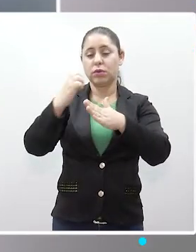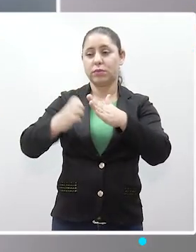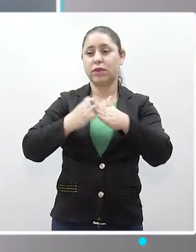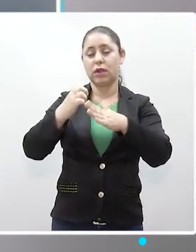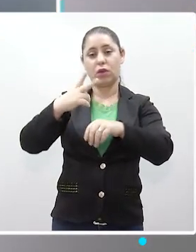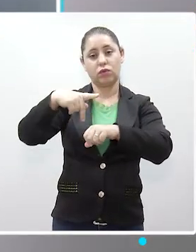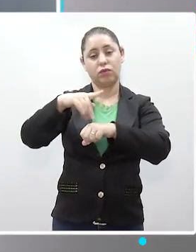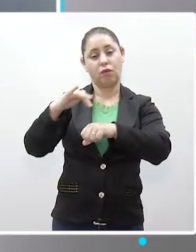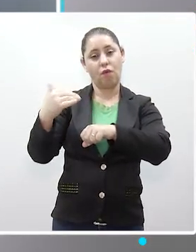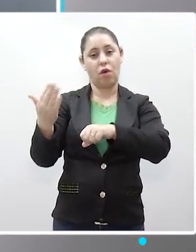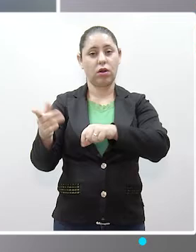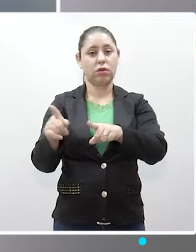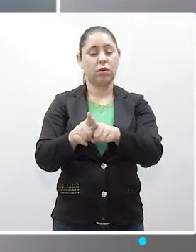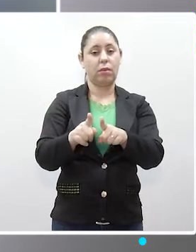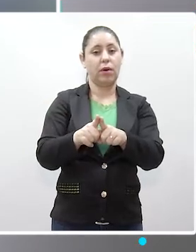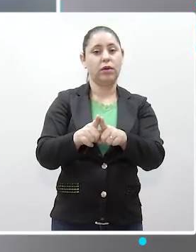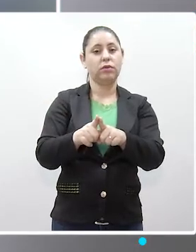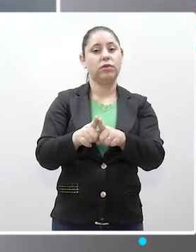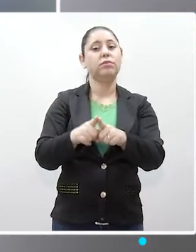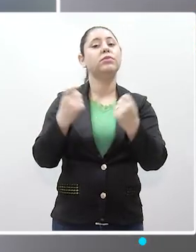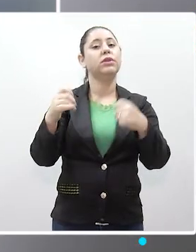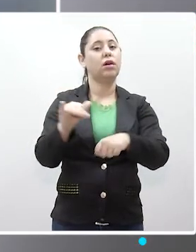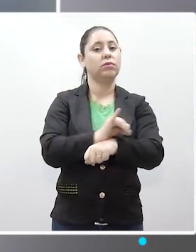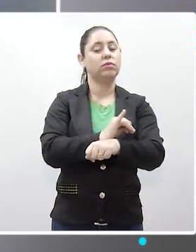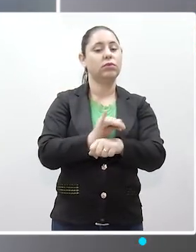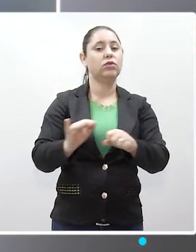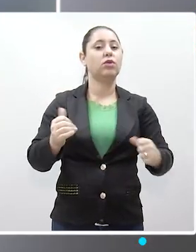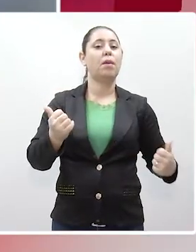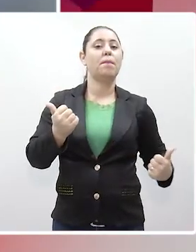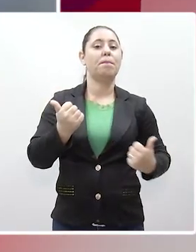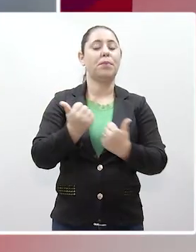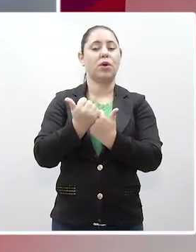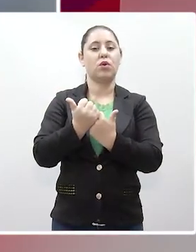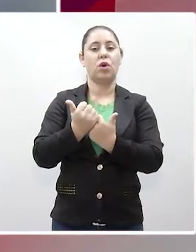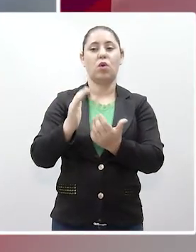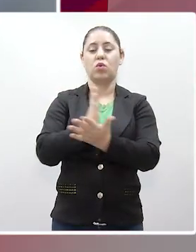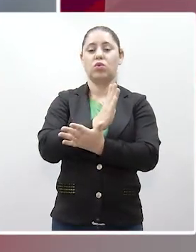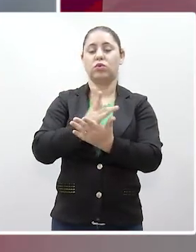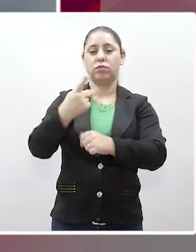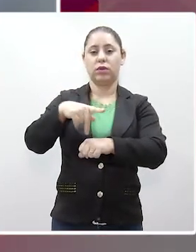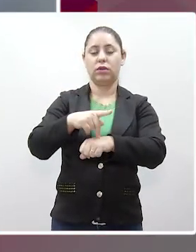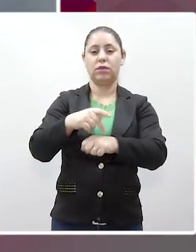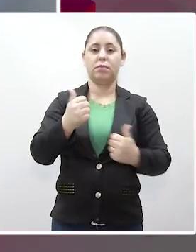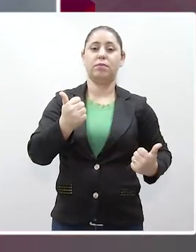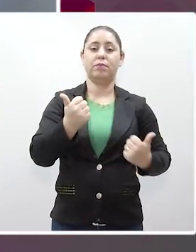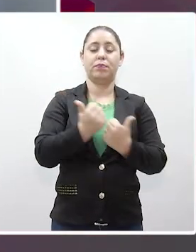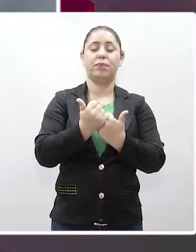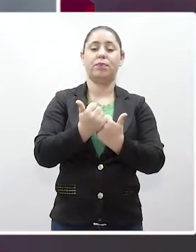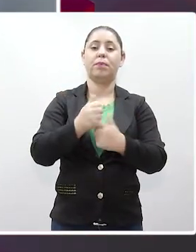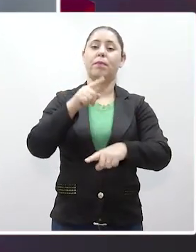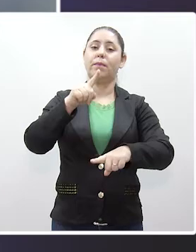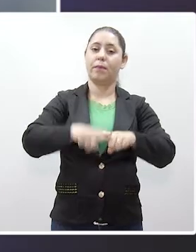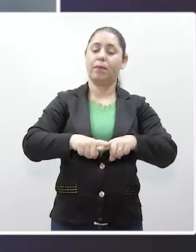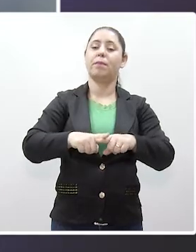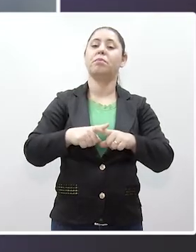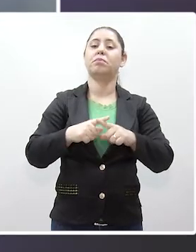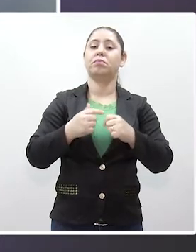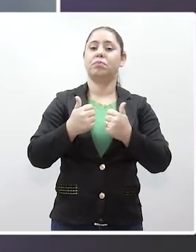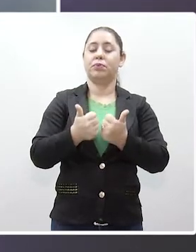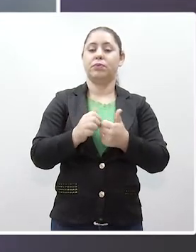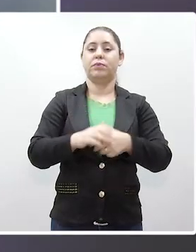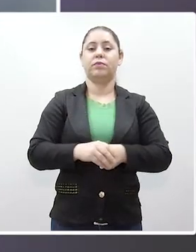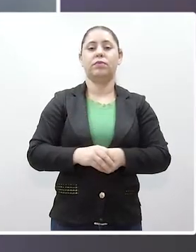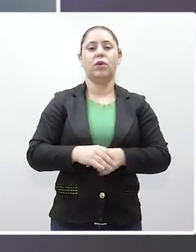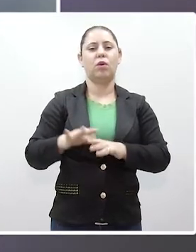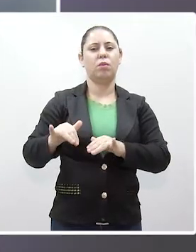empresário, e com a eficiência das medidas de apoio. Então, muitos países estão fazendo medidas mais eficientes, outros menos eficientes, né?